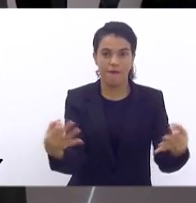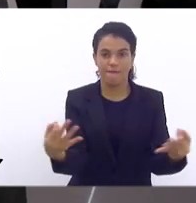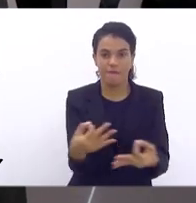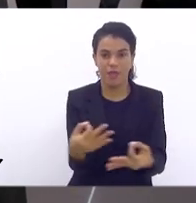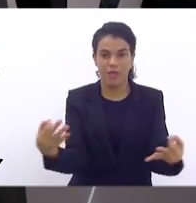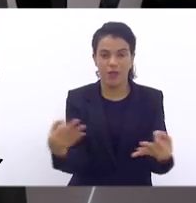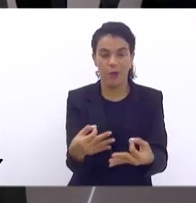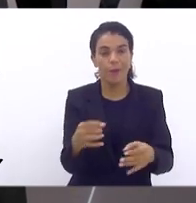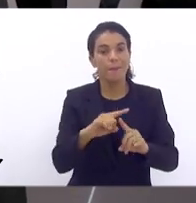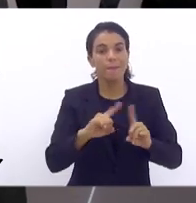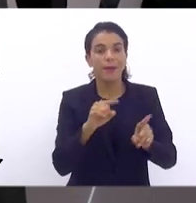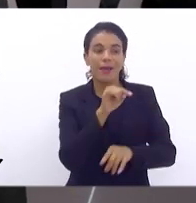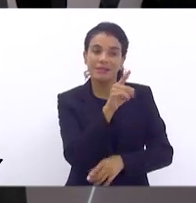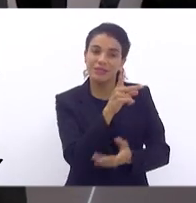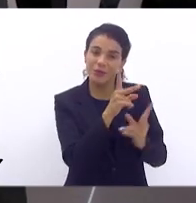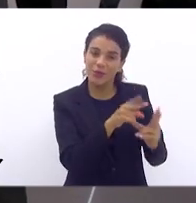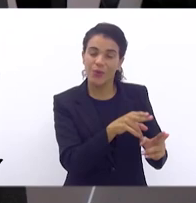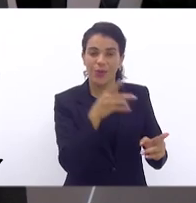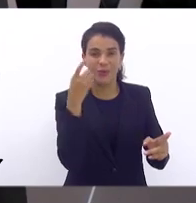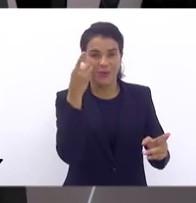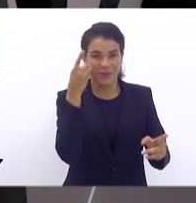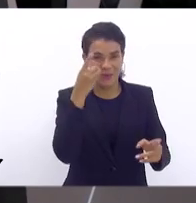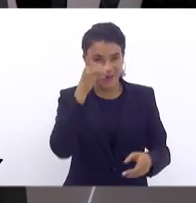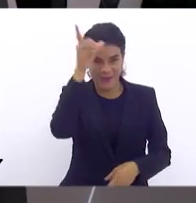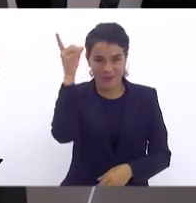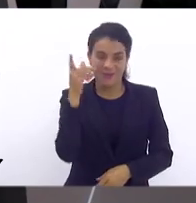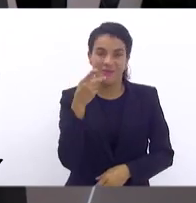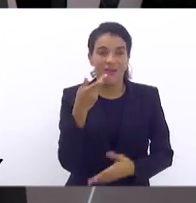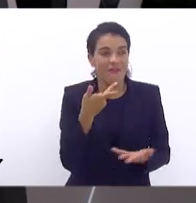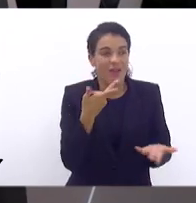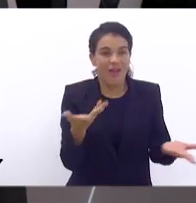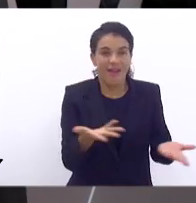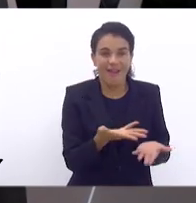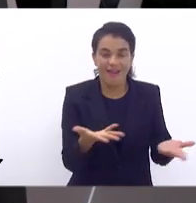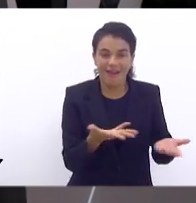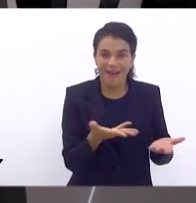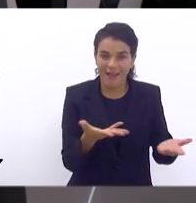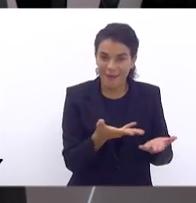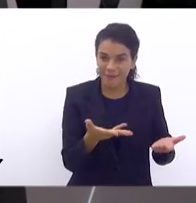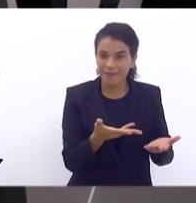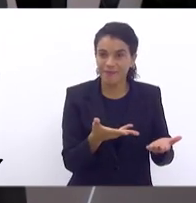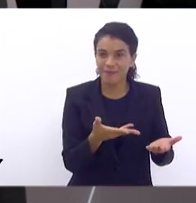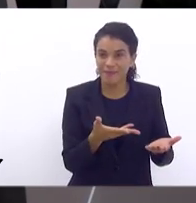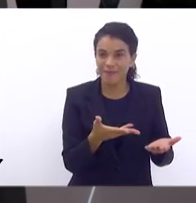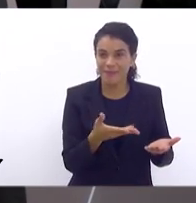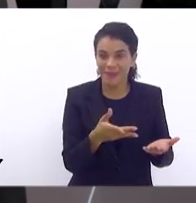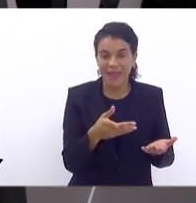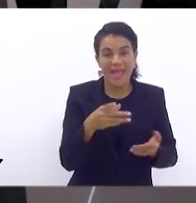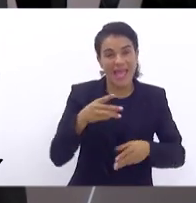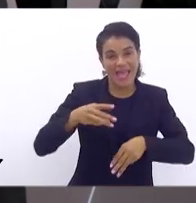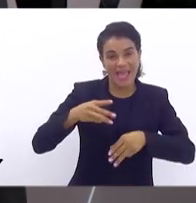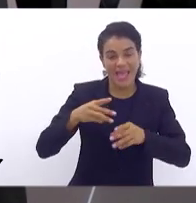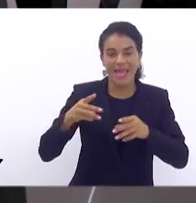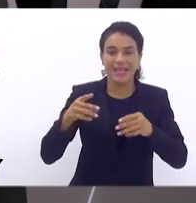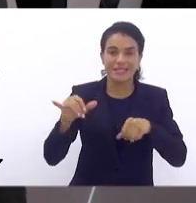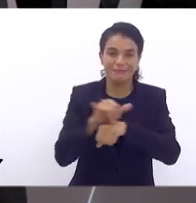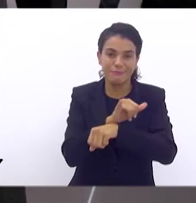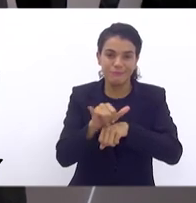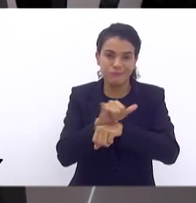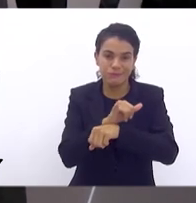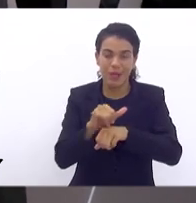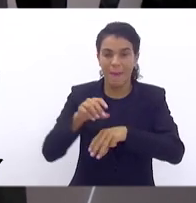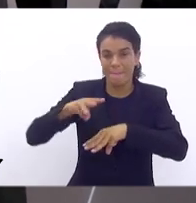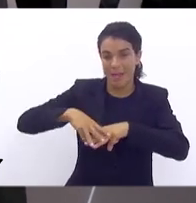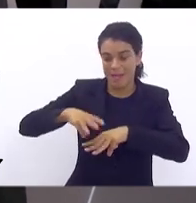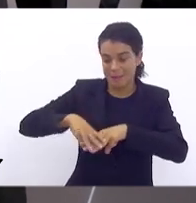é exatamente o que o Deputado Luiz Paulo acabou de falar Eles são essas essas fórmulas matemáticas eles são criadas